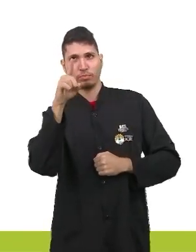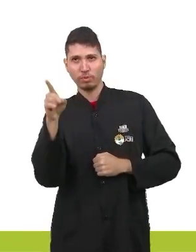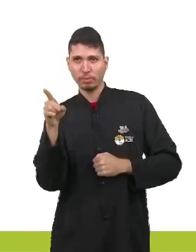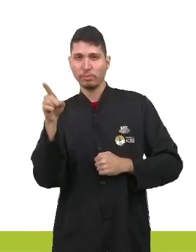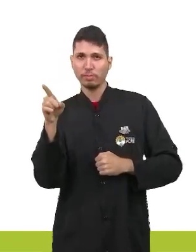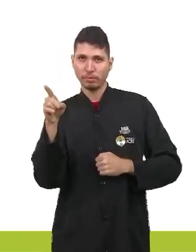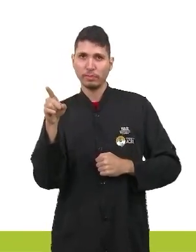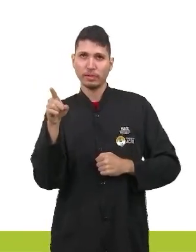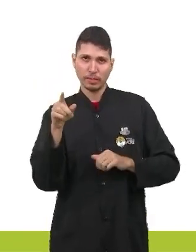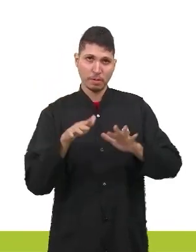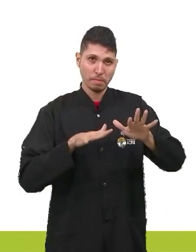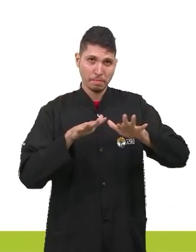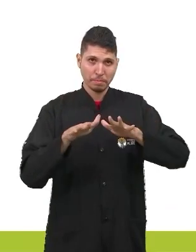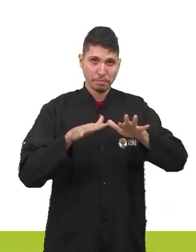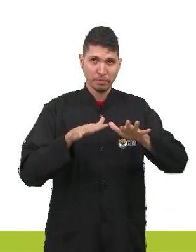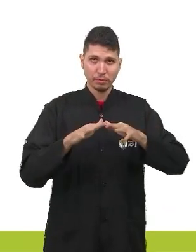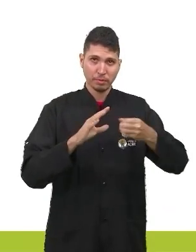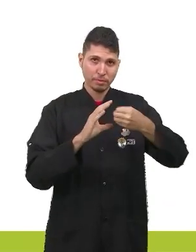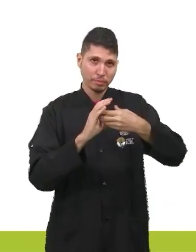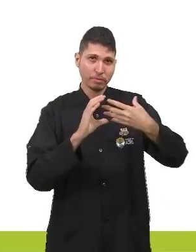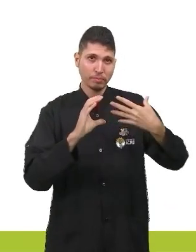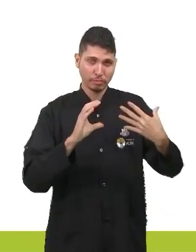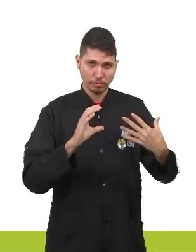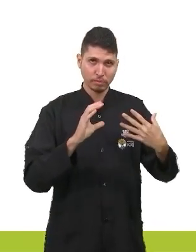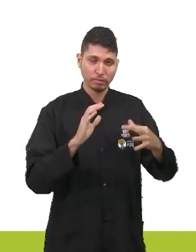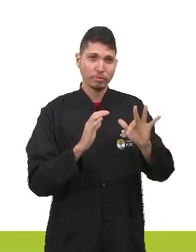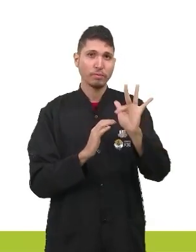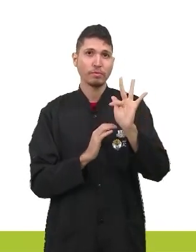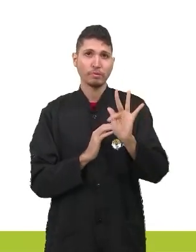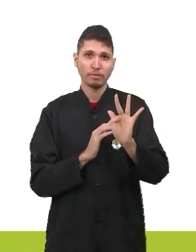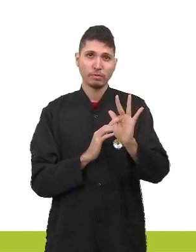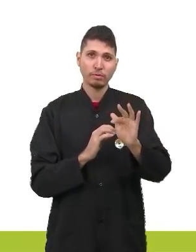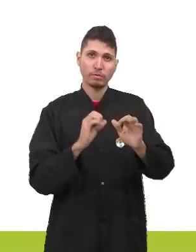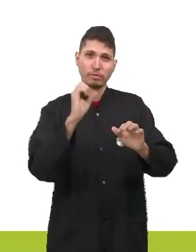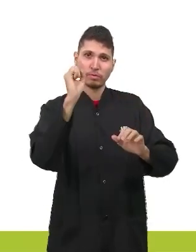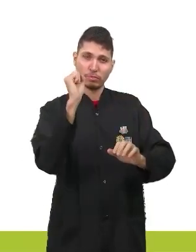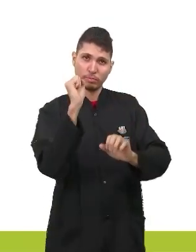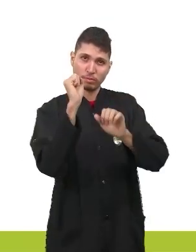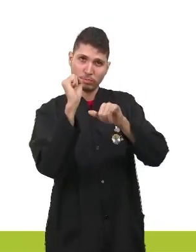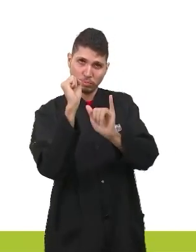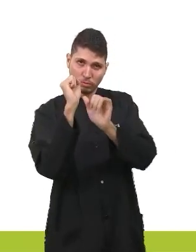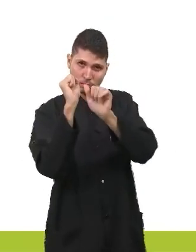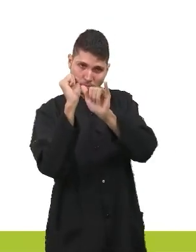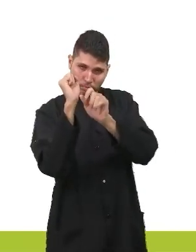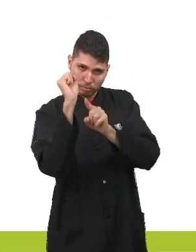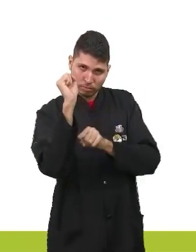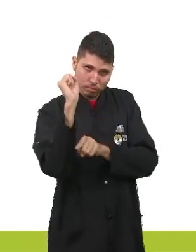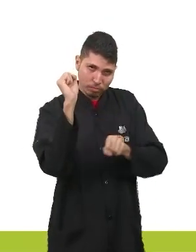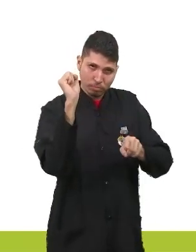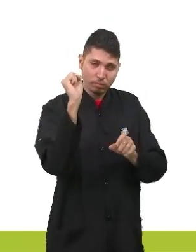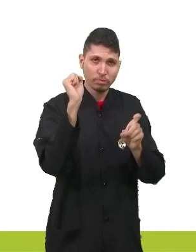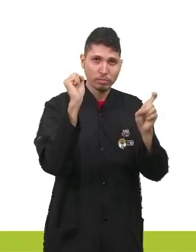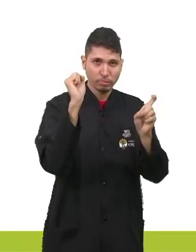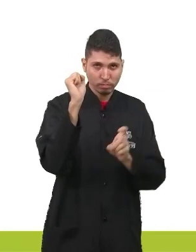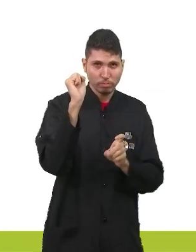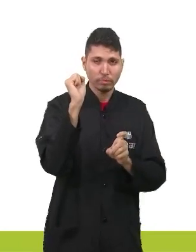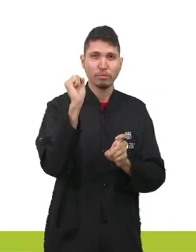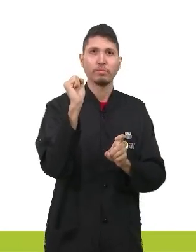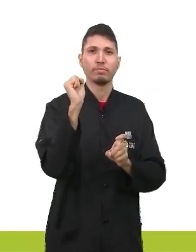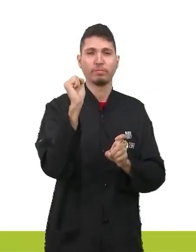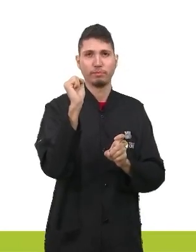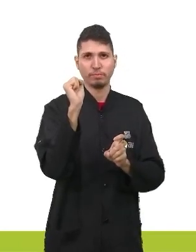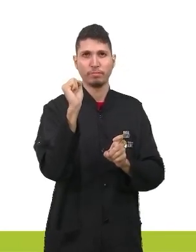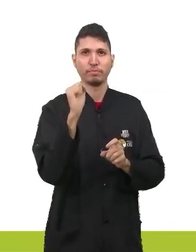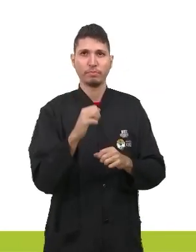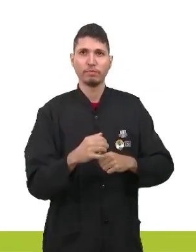né? Tá bom? Que é uma característica de uma função polinomial do segundo grau. Nessas características que a gente vai estar vendo aqui,